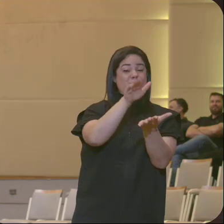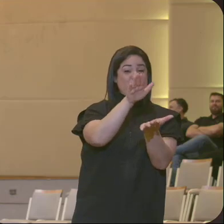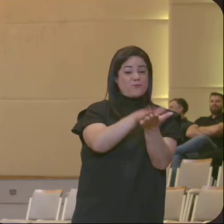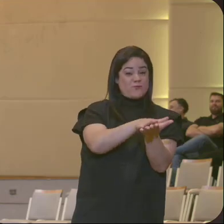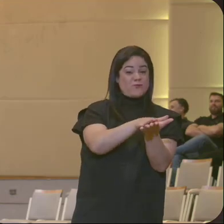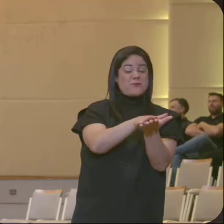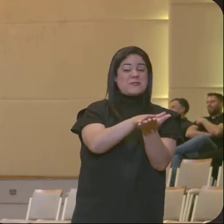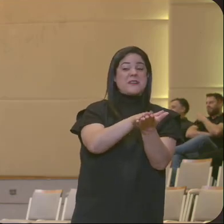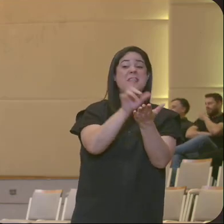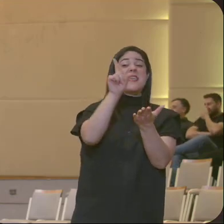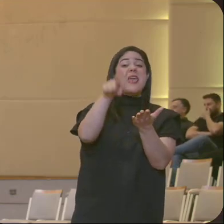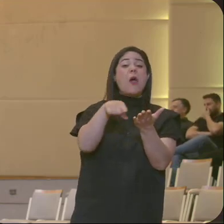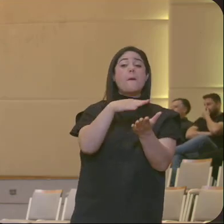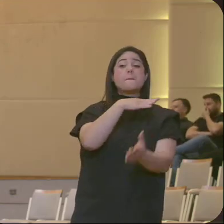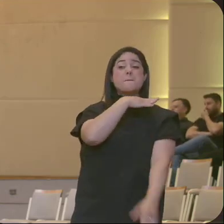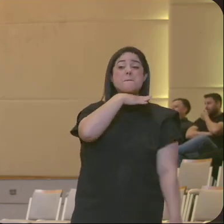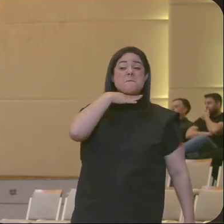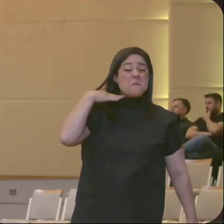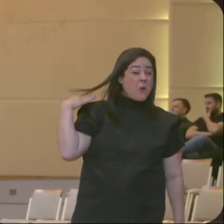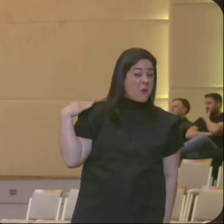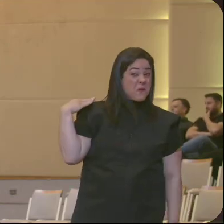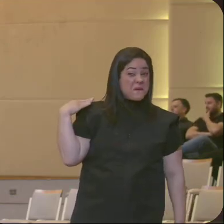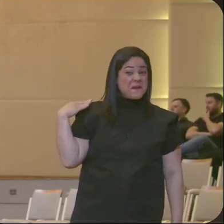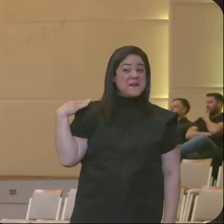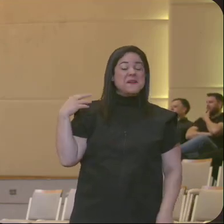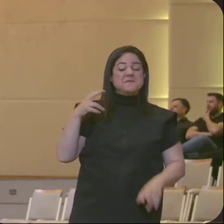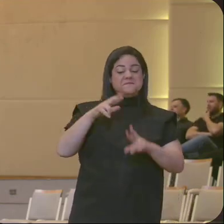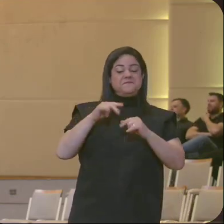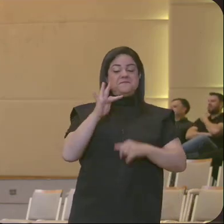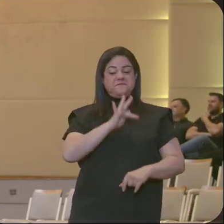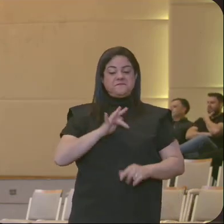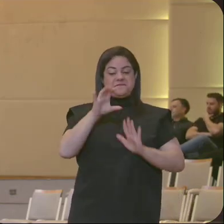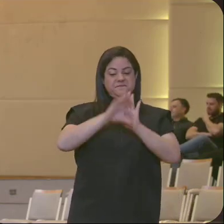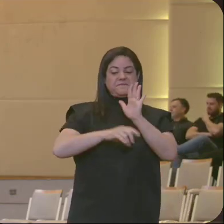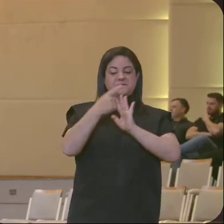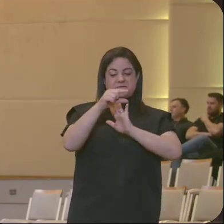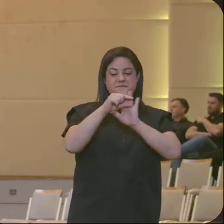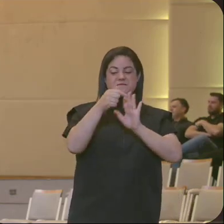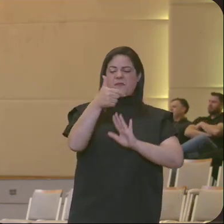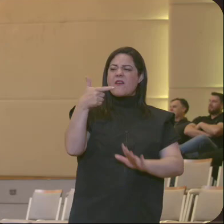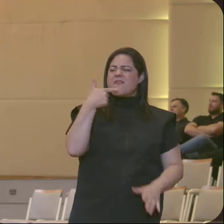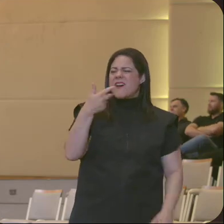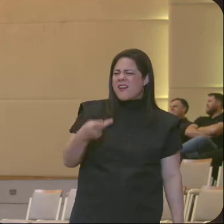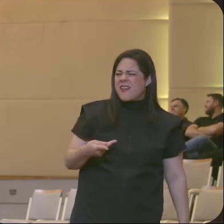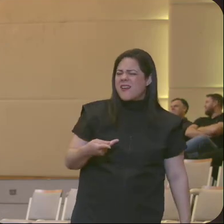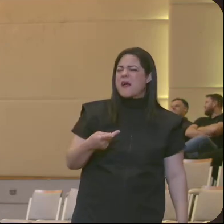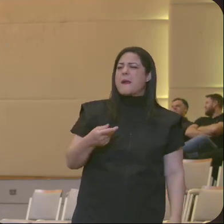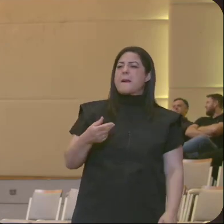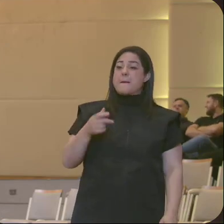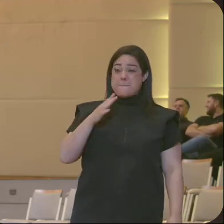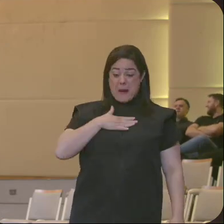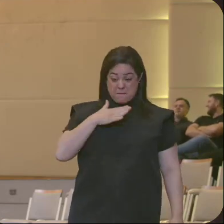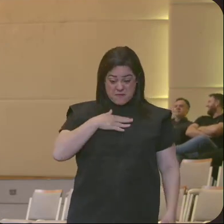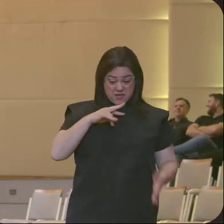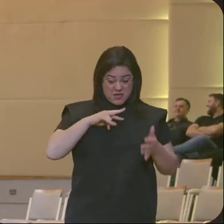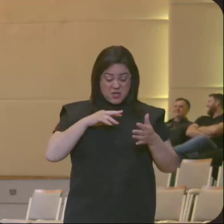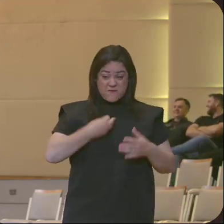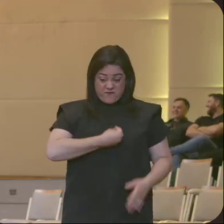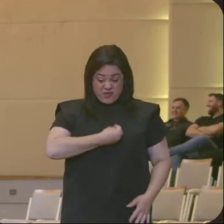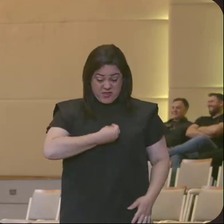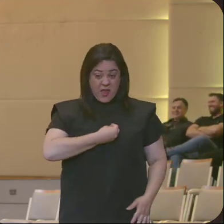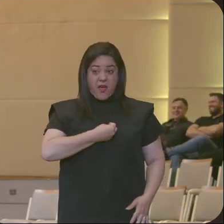à morte. Por isso mesmo ele vai dizer lá em Filipenses 1:21, pois para mim o viver é Cristo e o morrer é